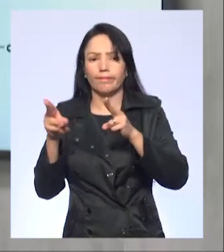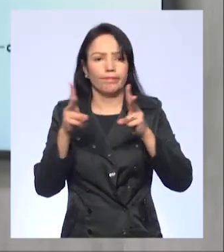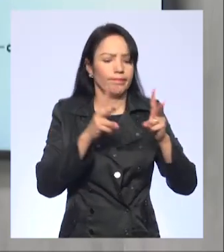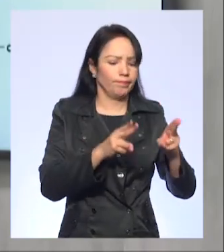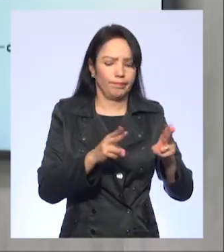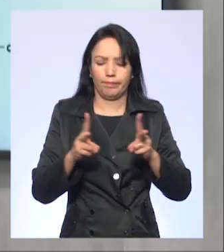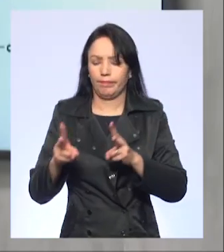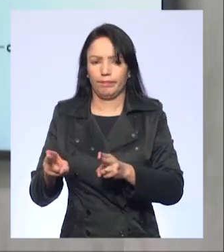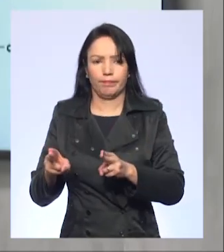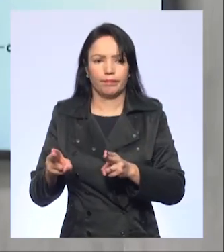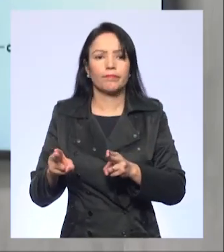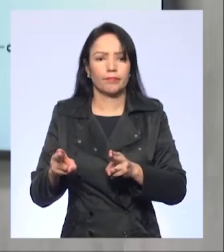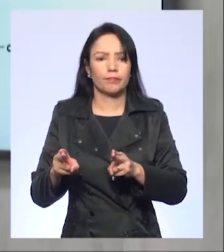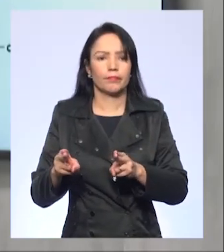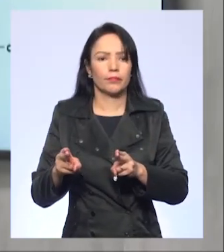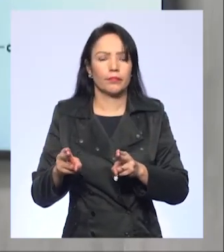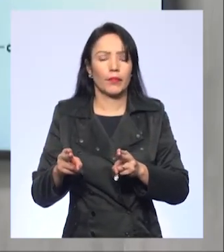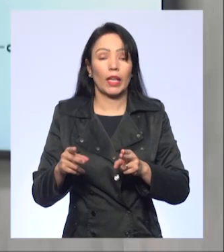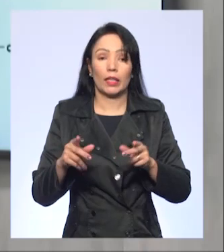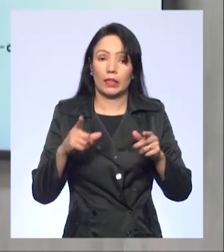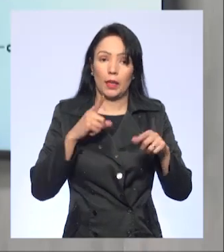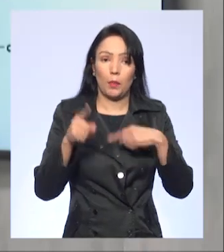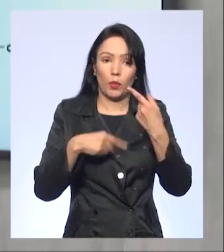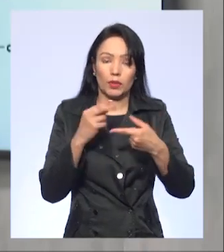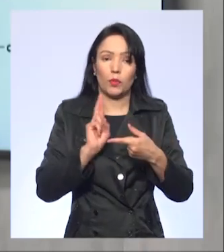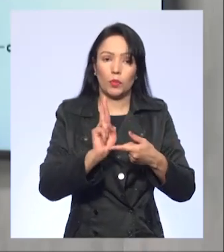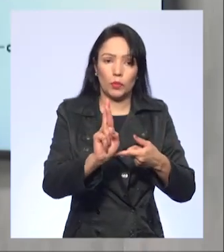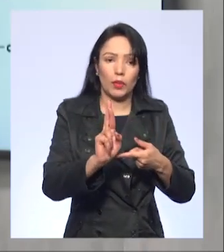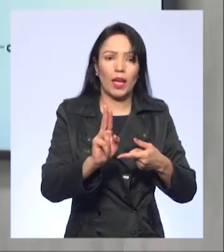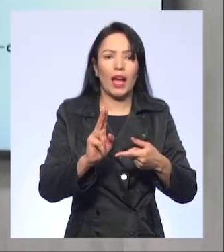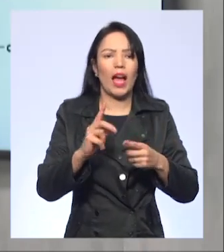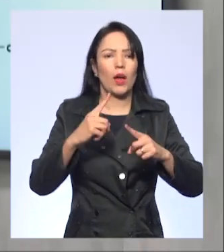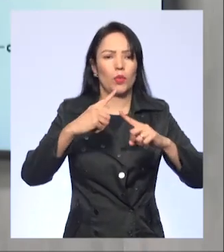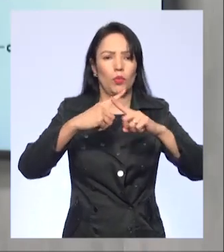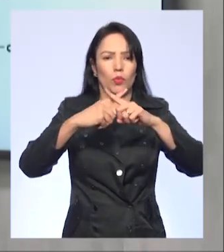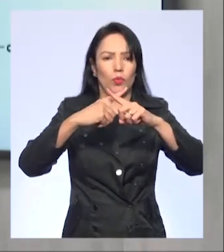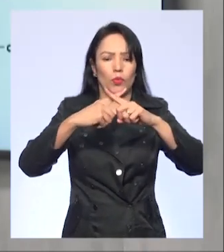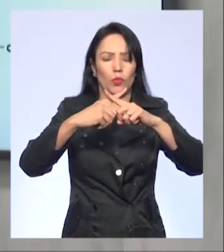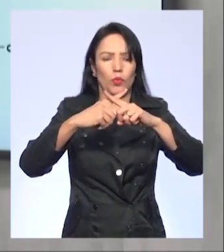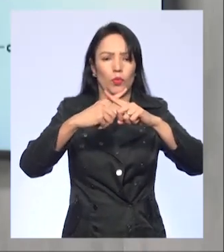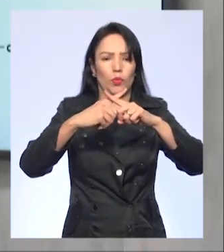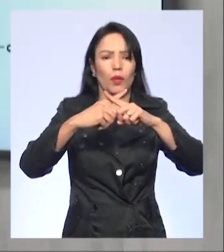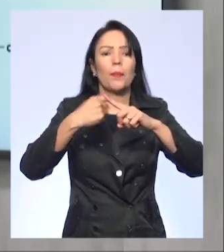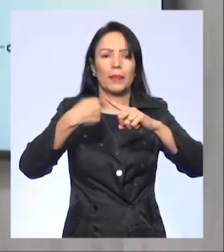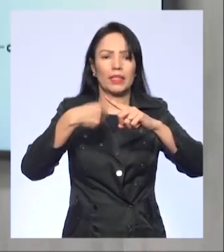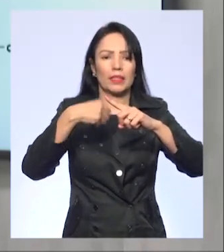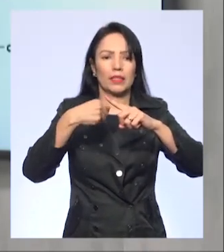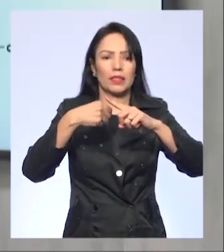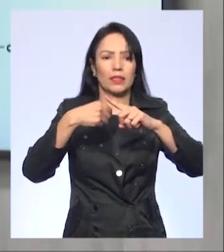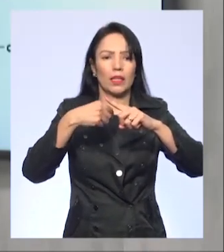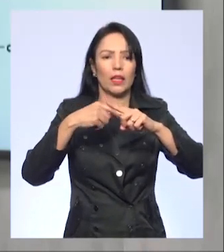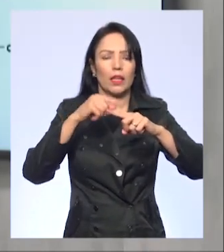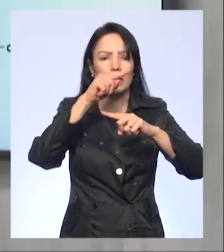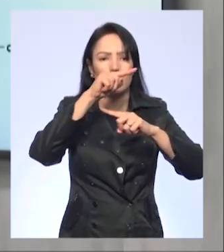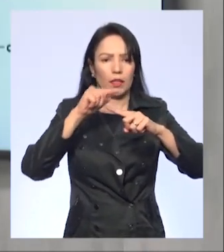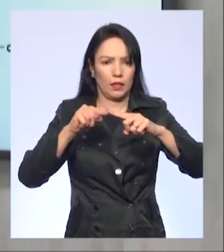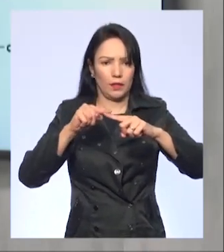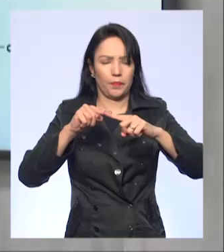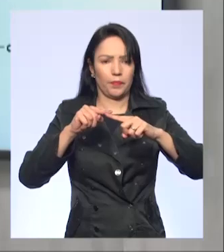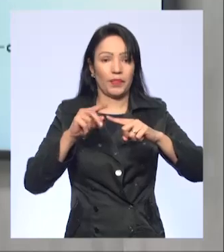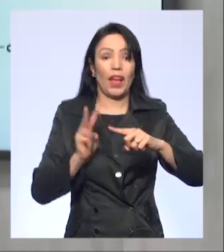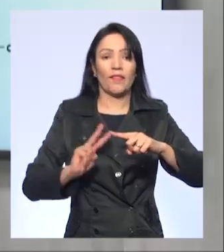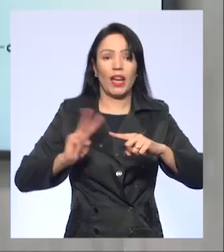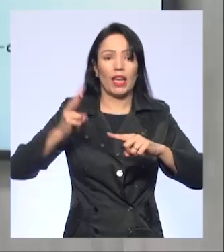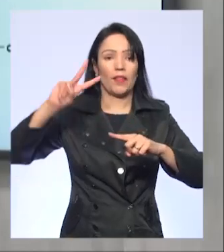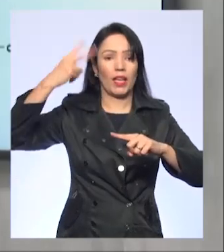frações igualadas, produto em cruz. Não se esqueçam, multiplica em cruz, isola a variável abordada ali. Volta